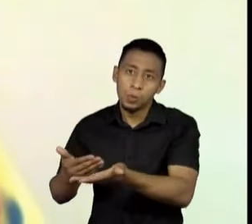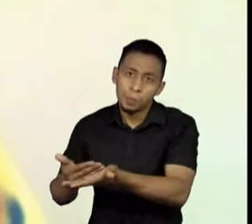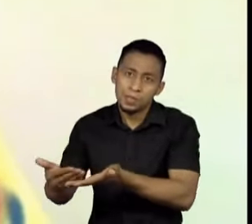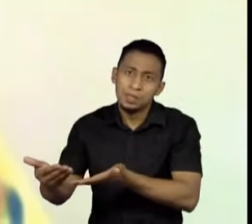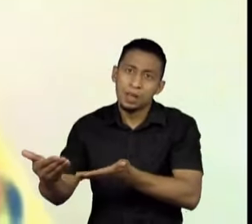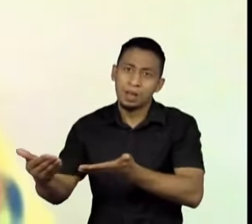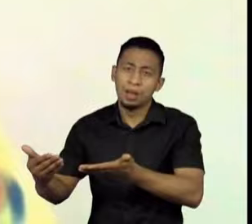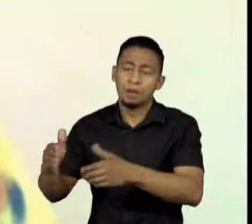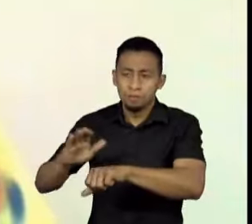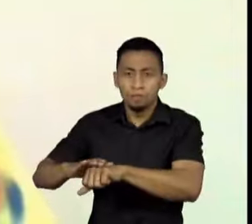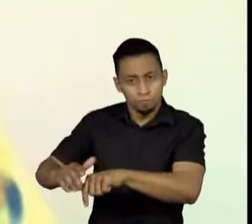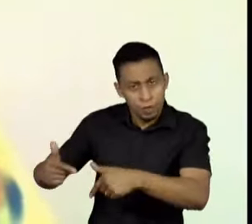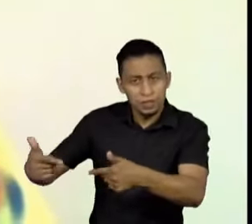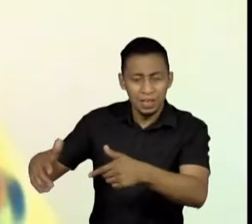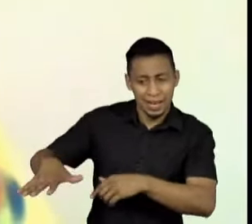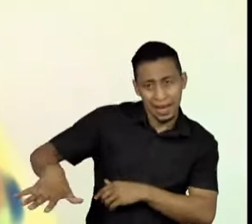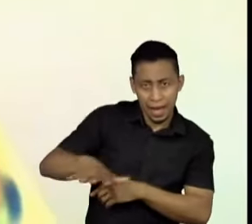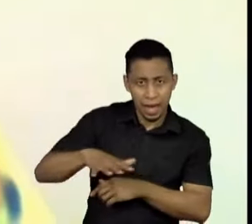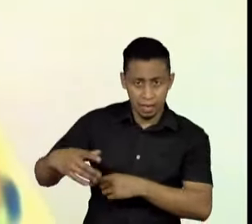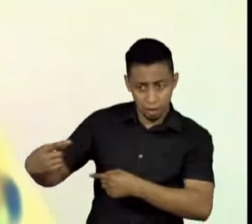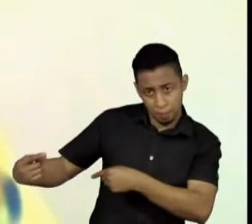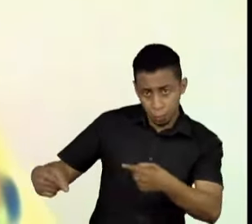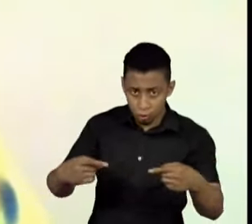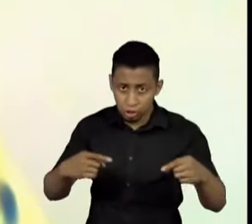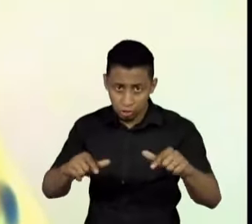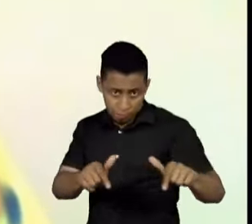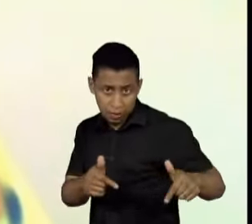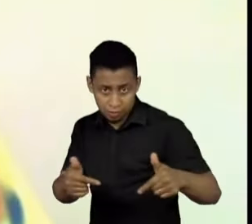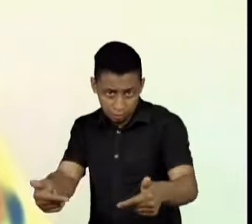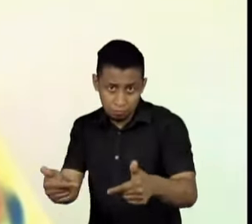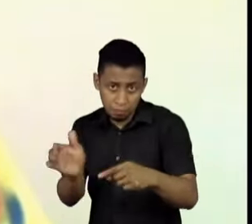como políticas públicas, eu acho que a gente tem que ter